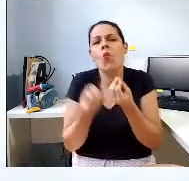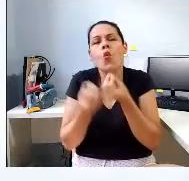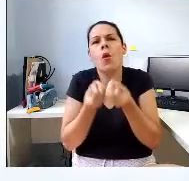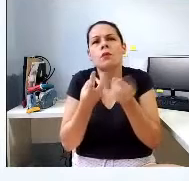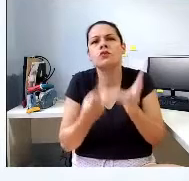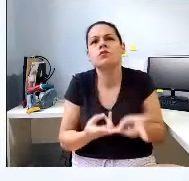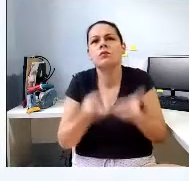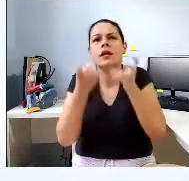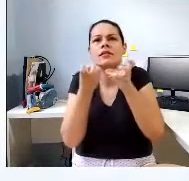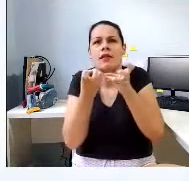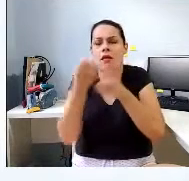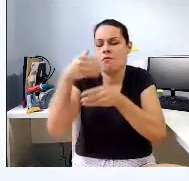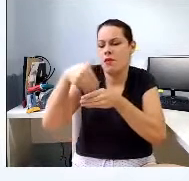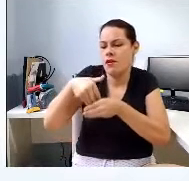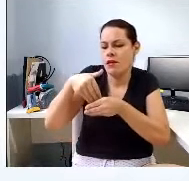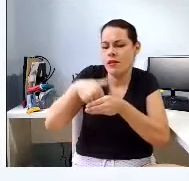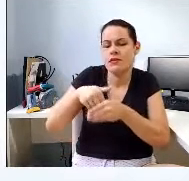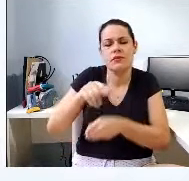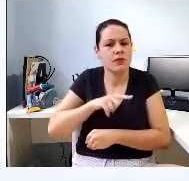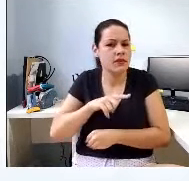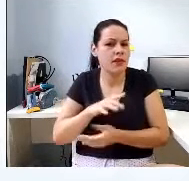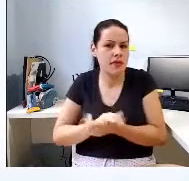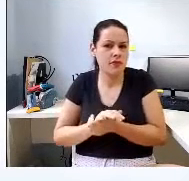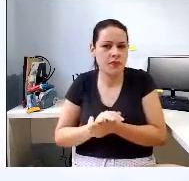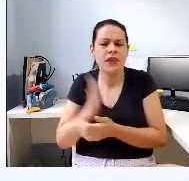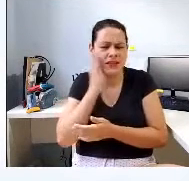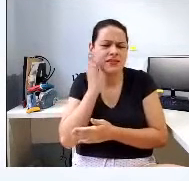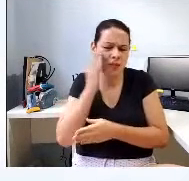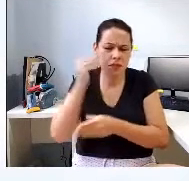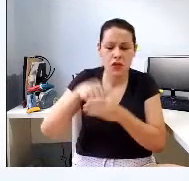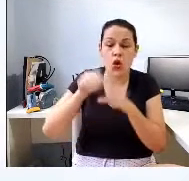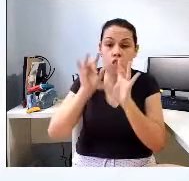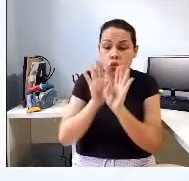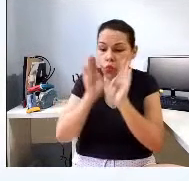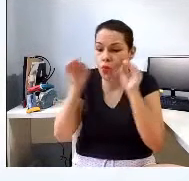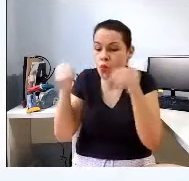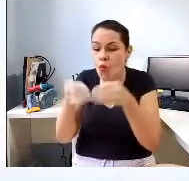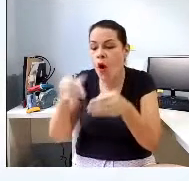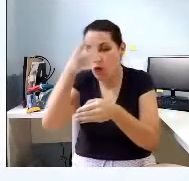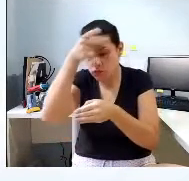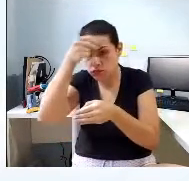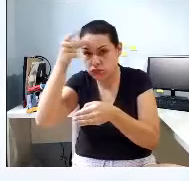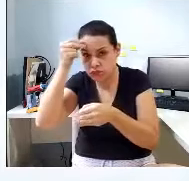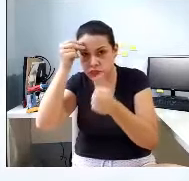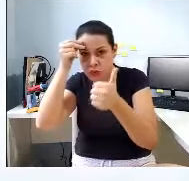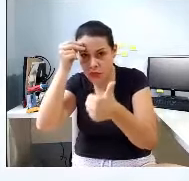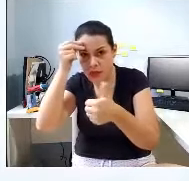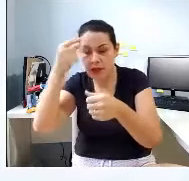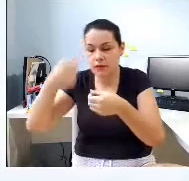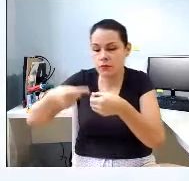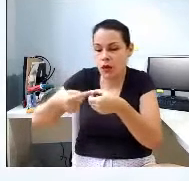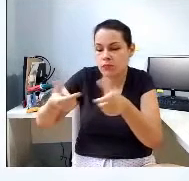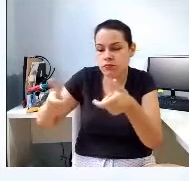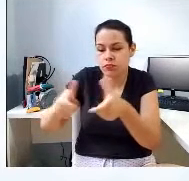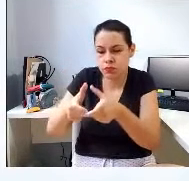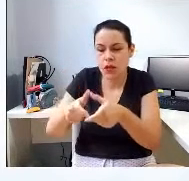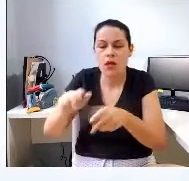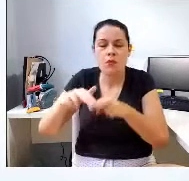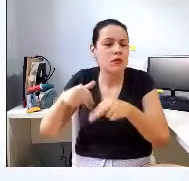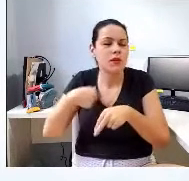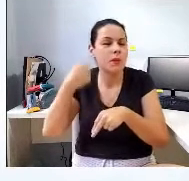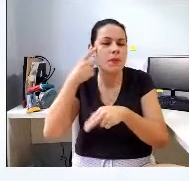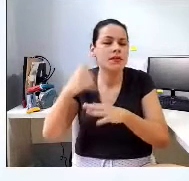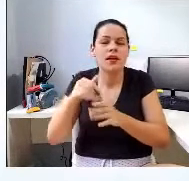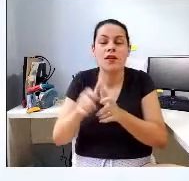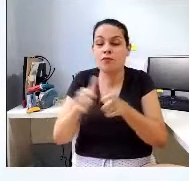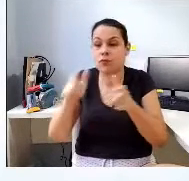essa eleição, apesar de municipal, onde as questões locais são prioritárias, né? Não são as questões nacionais,